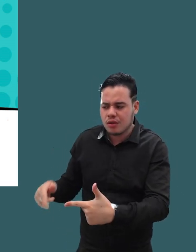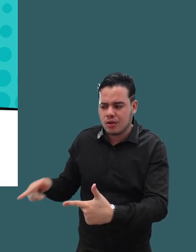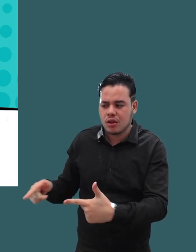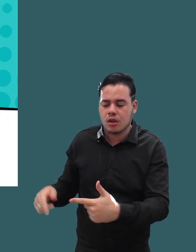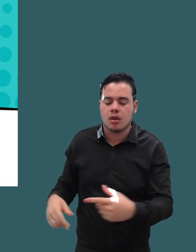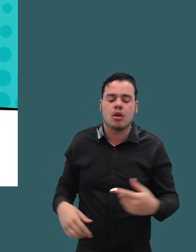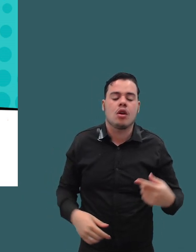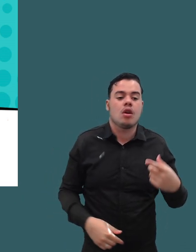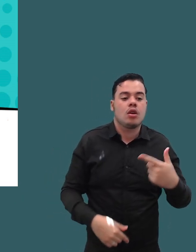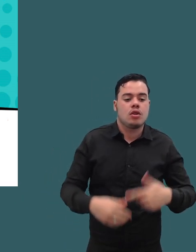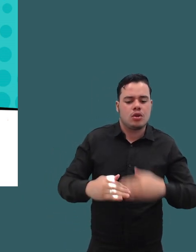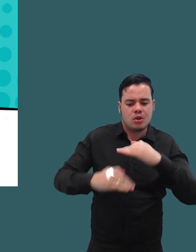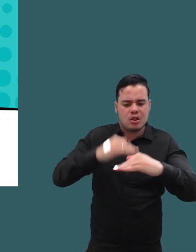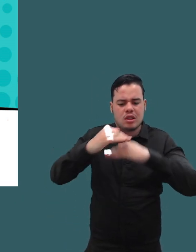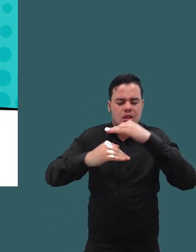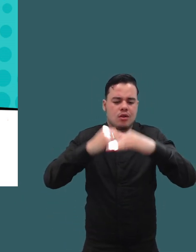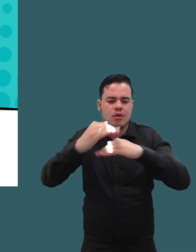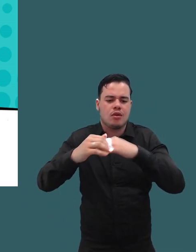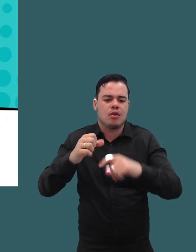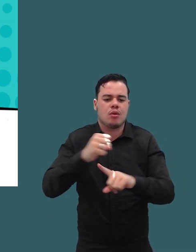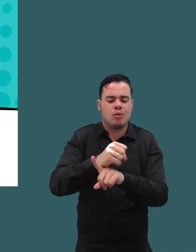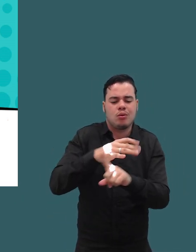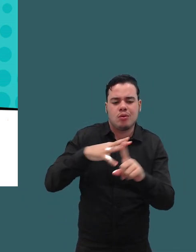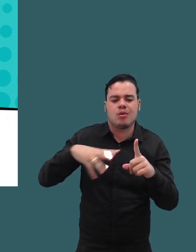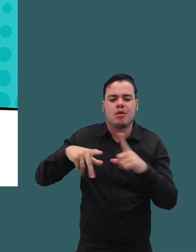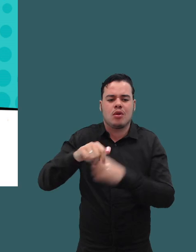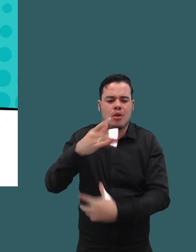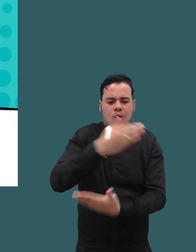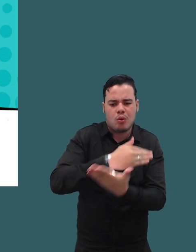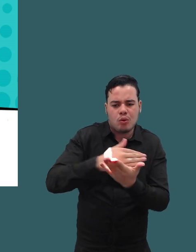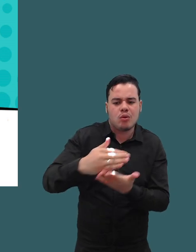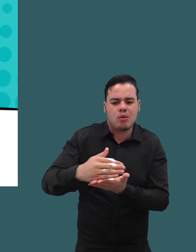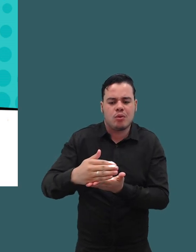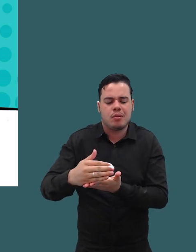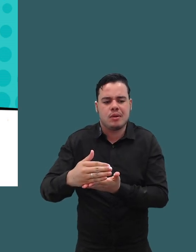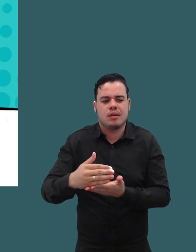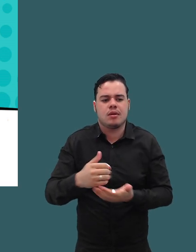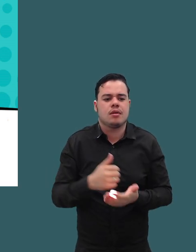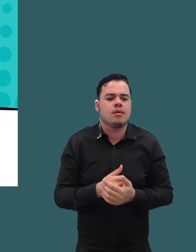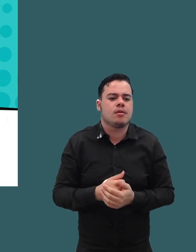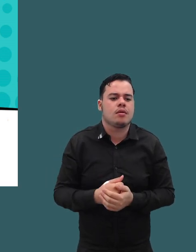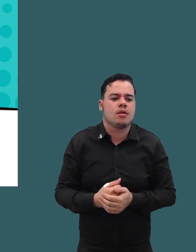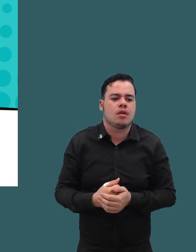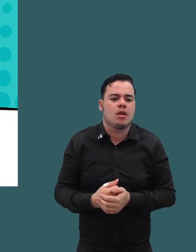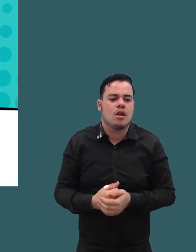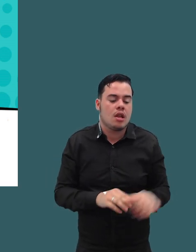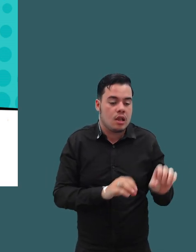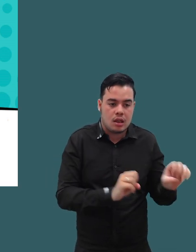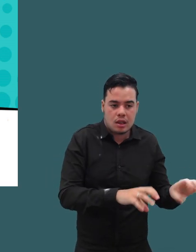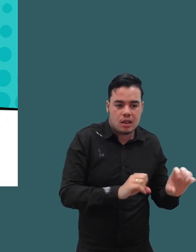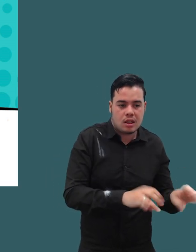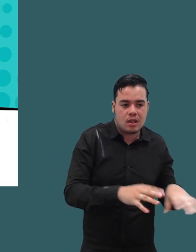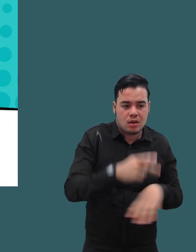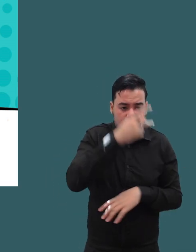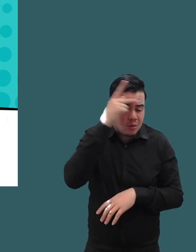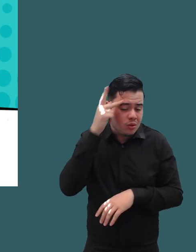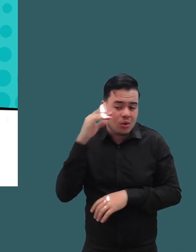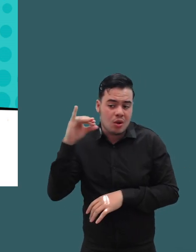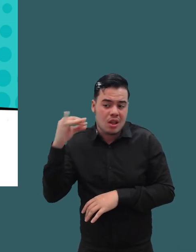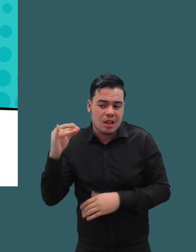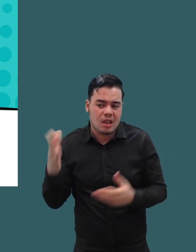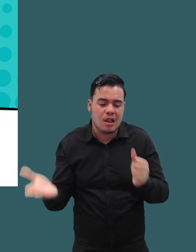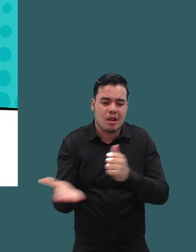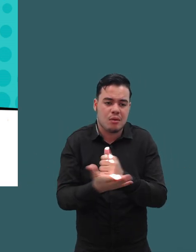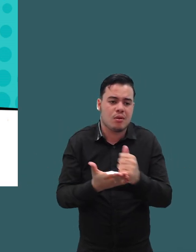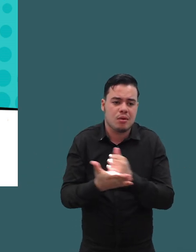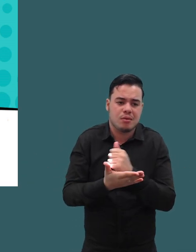de desenvolvimento econômico e social que parte da ampliação da alfabetização científica da sociedade brasileira,